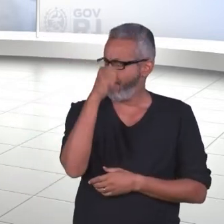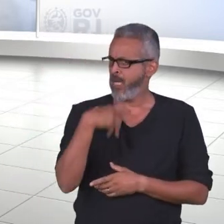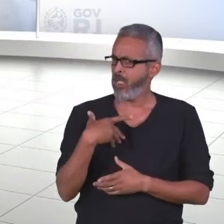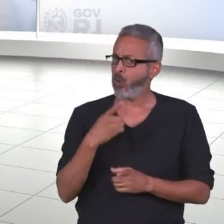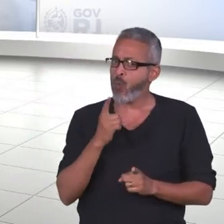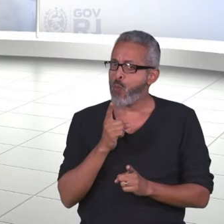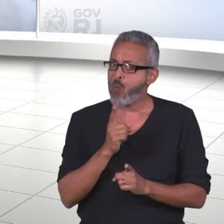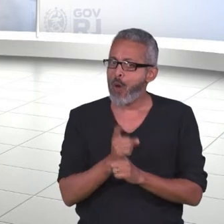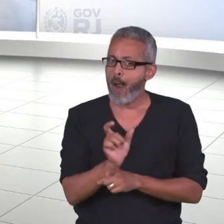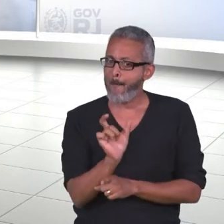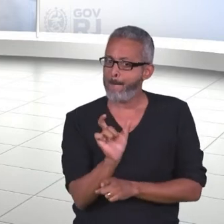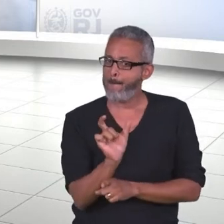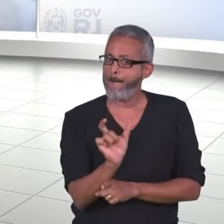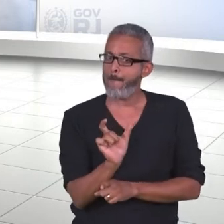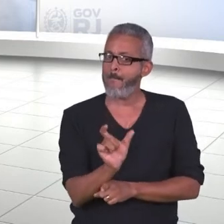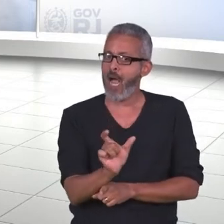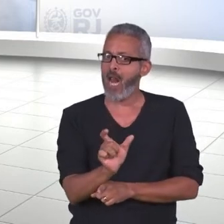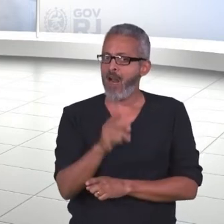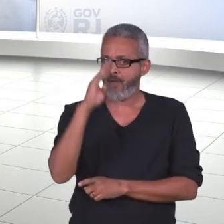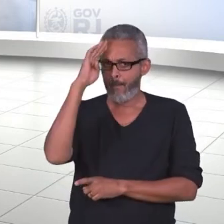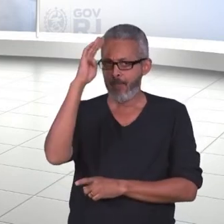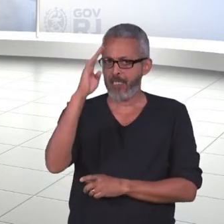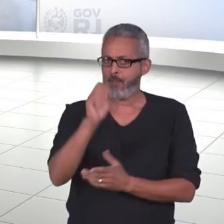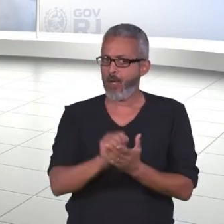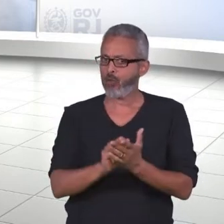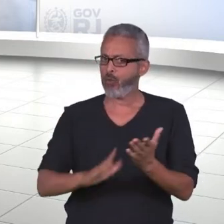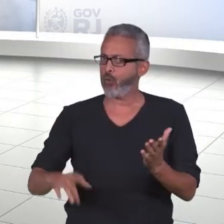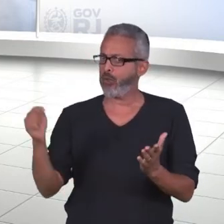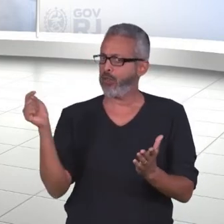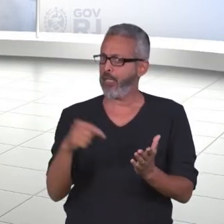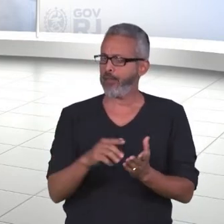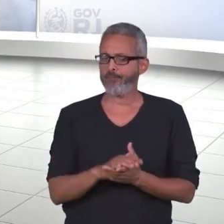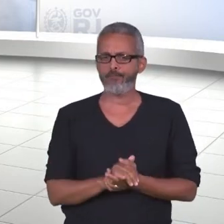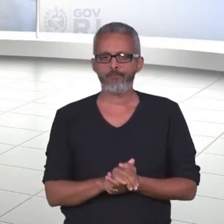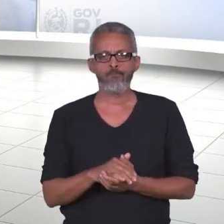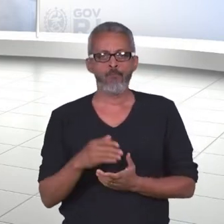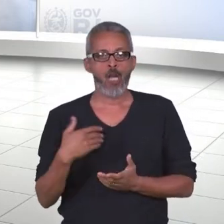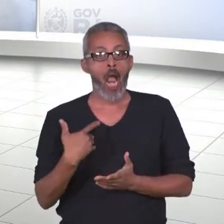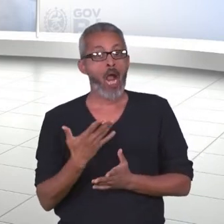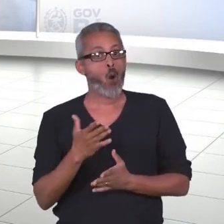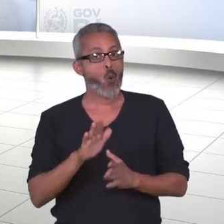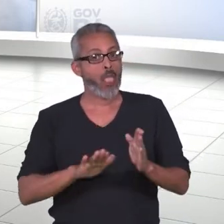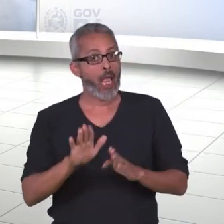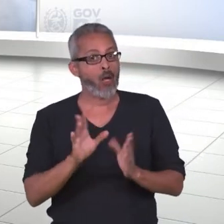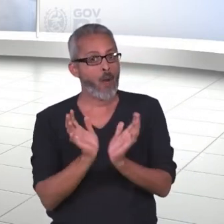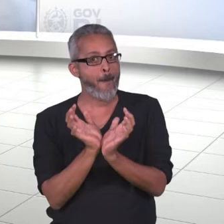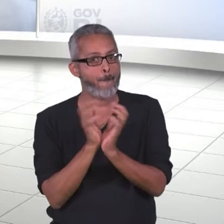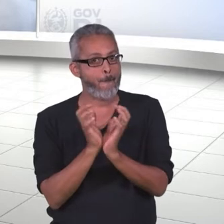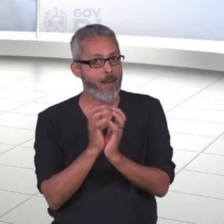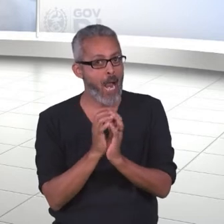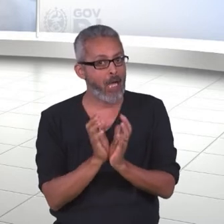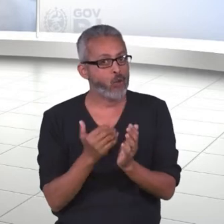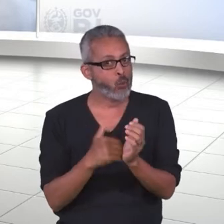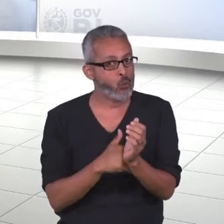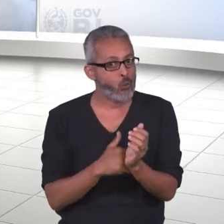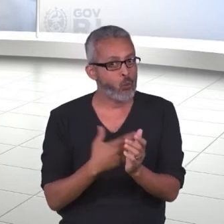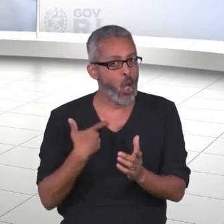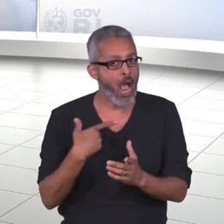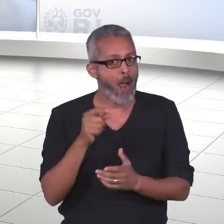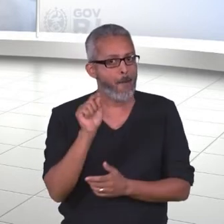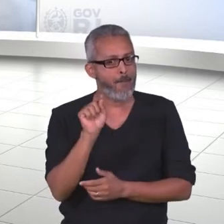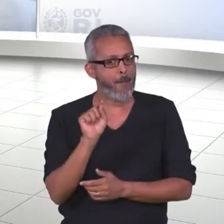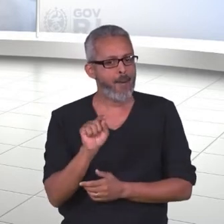identificar as palavras-chave dos enunciados e, é claro, as pegadinhas existentes nas questões de múltipla